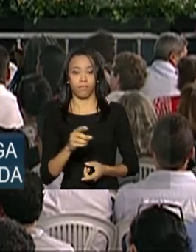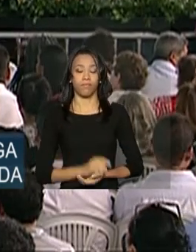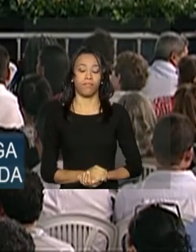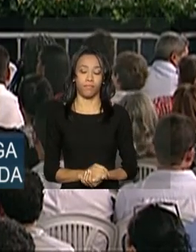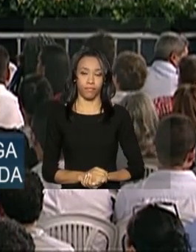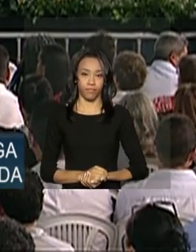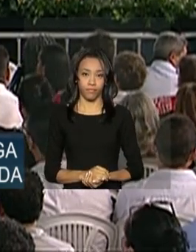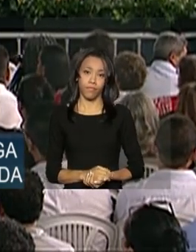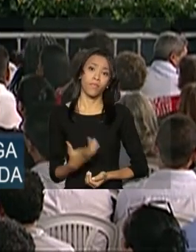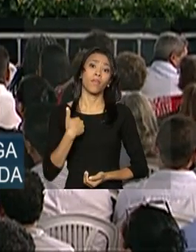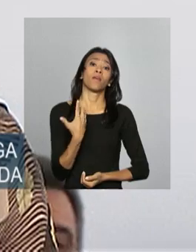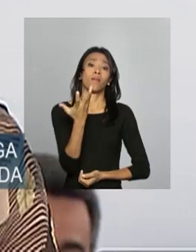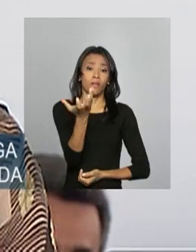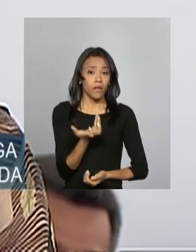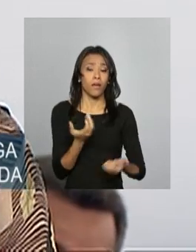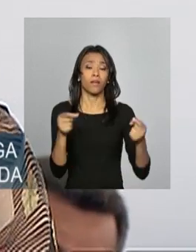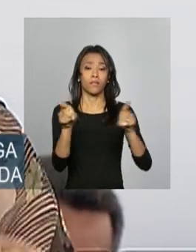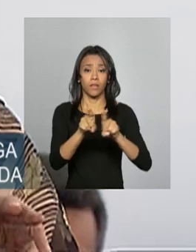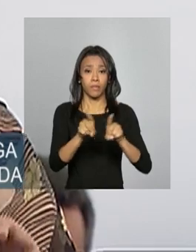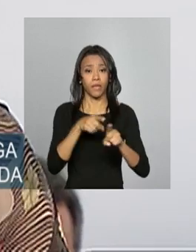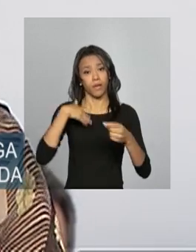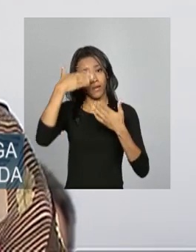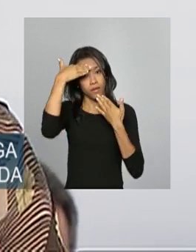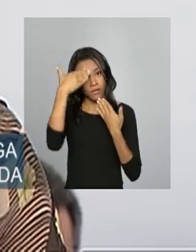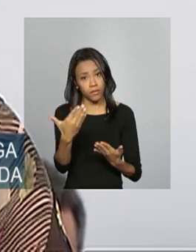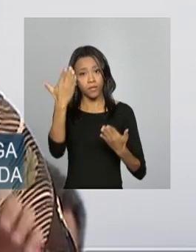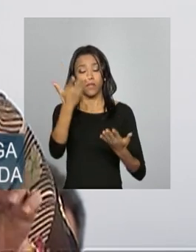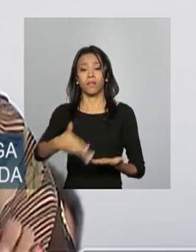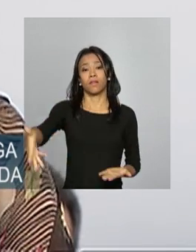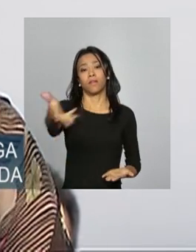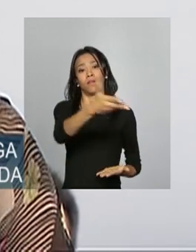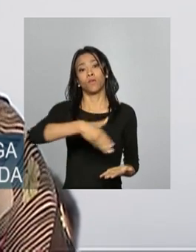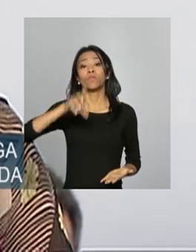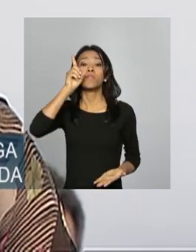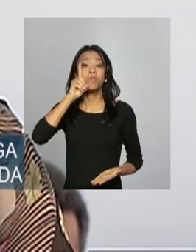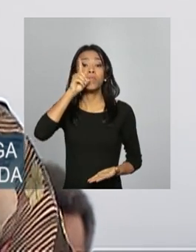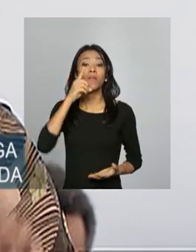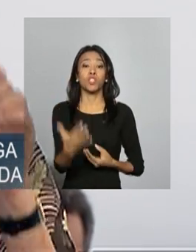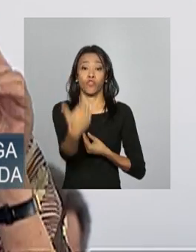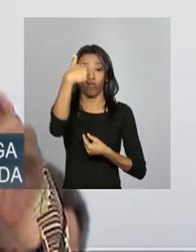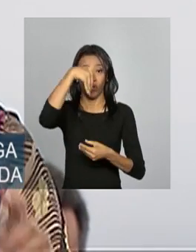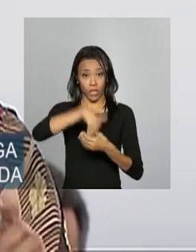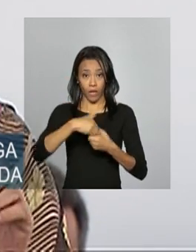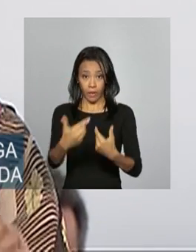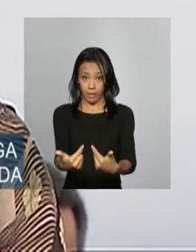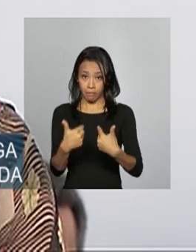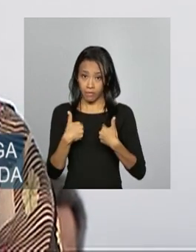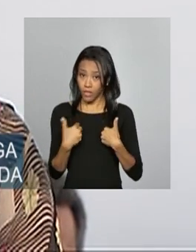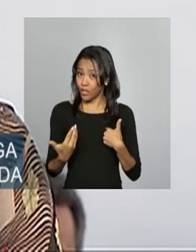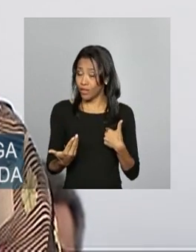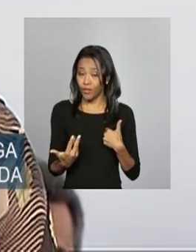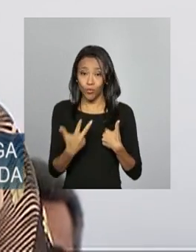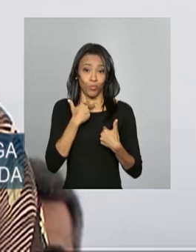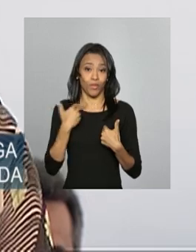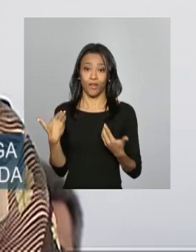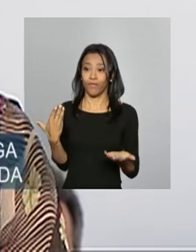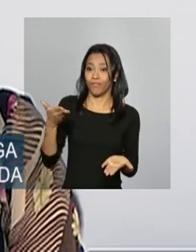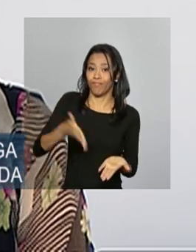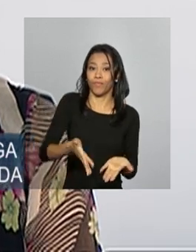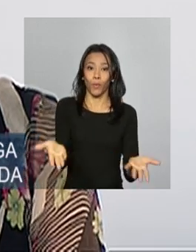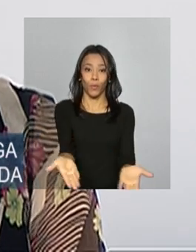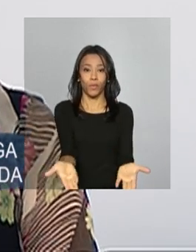Mas eu quero também agradecer os deputados que votaram em mim e que não estão aqui hoje, como